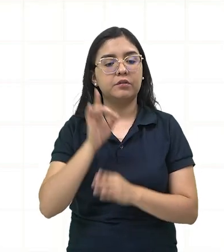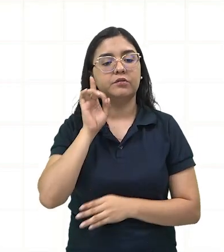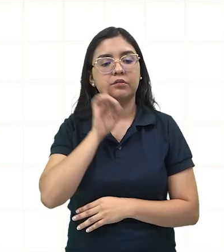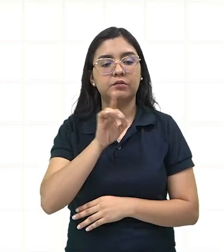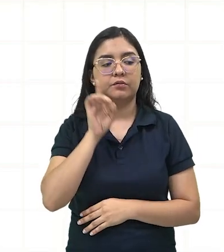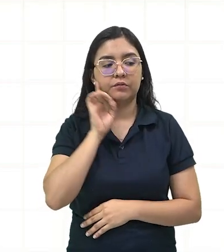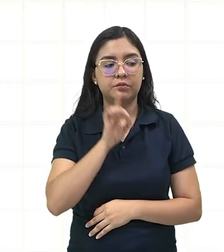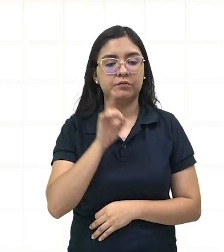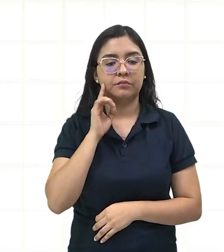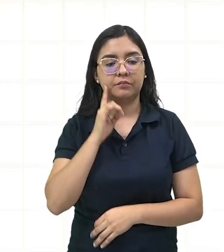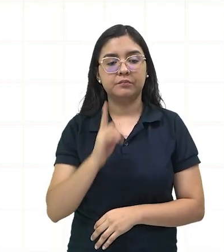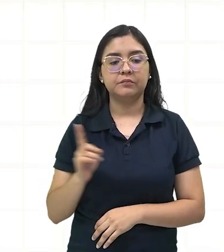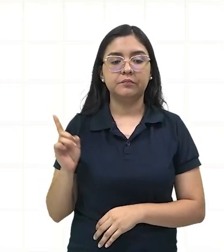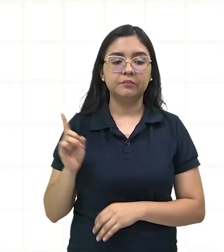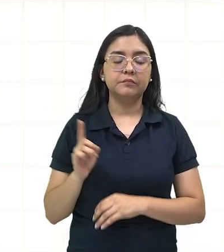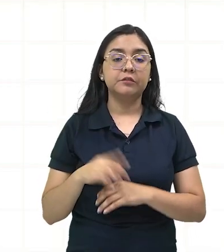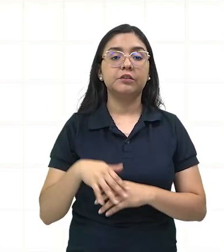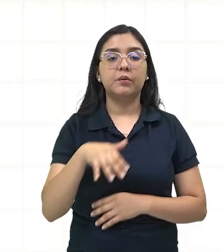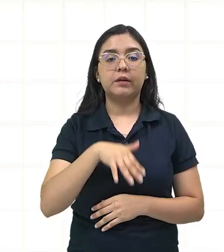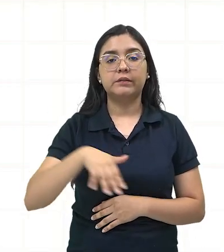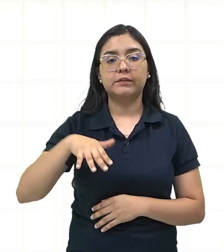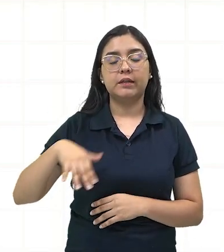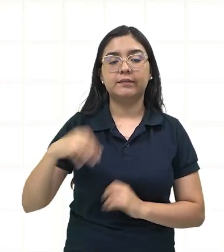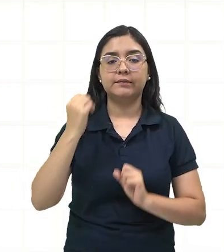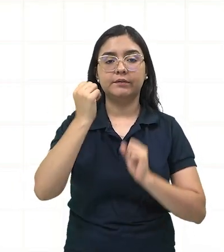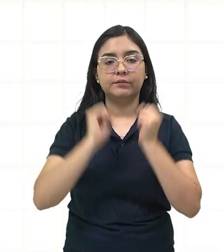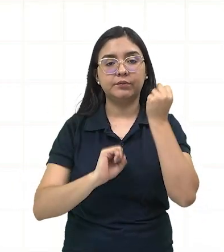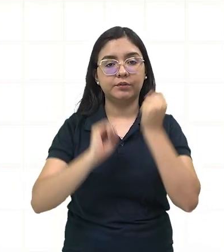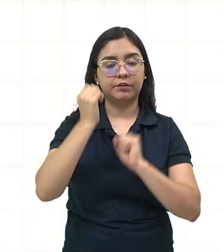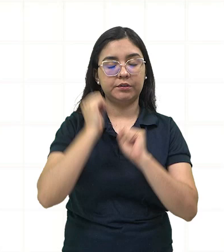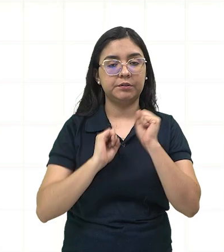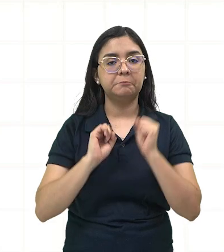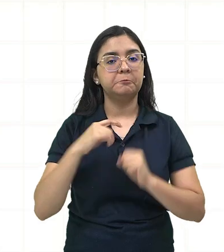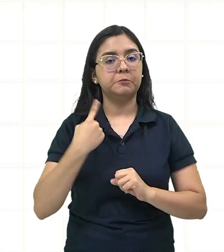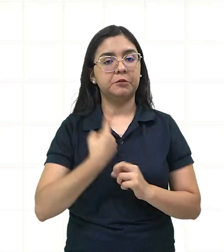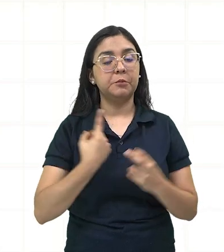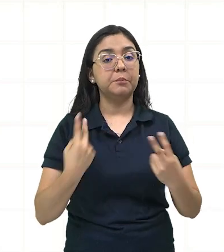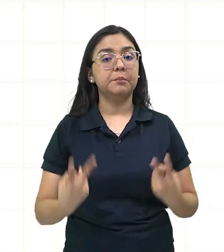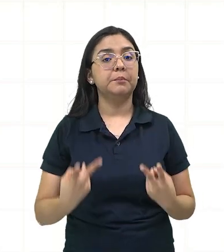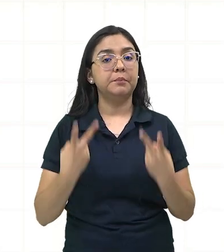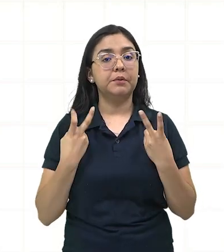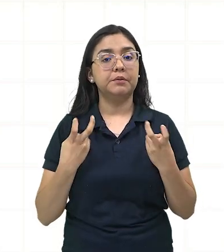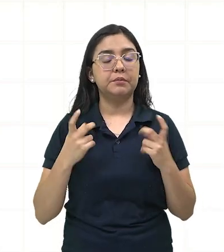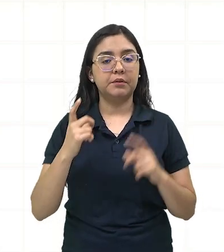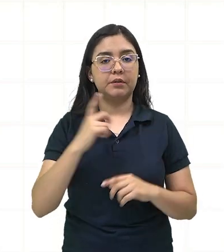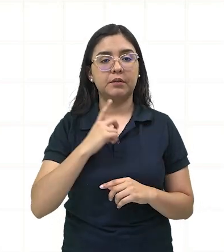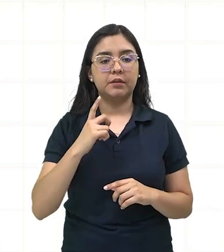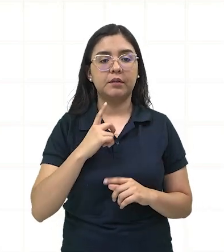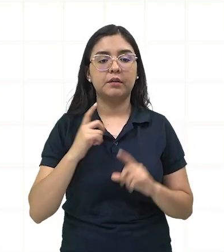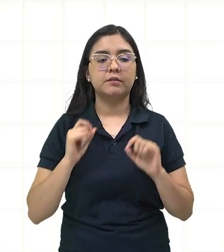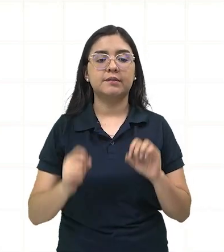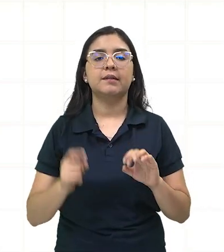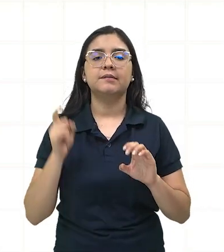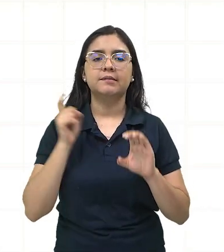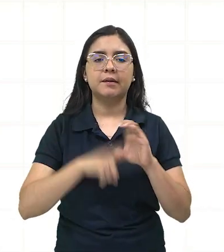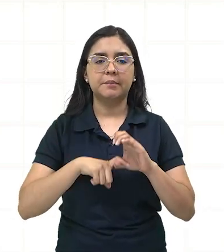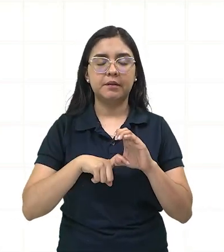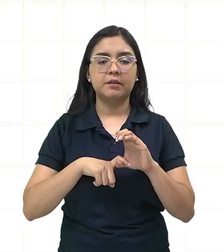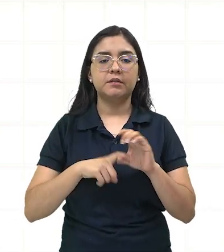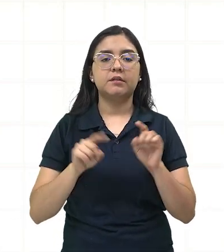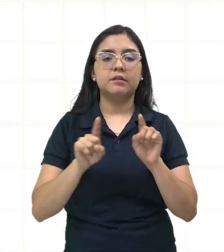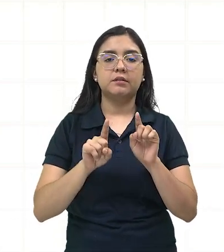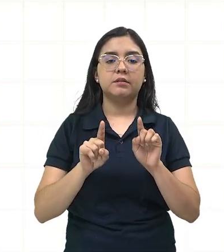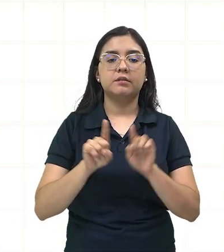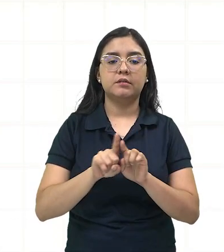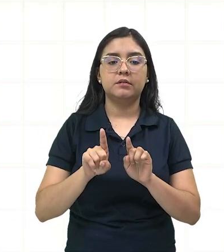Essas são as áreas industriais. Então, a gente pode verificar que vai haver uma certa dependência